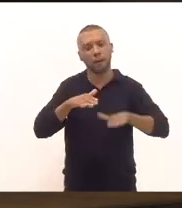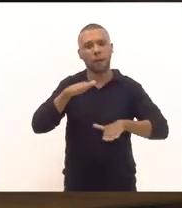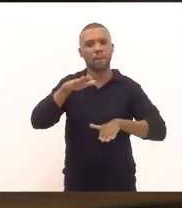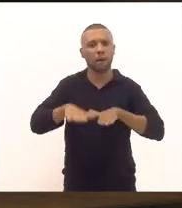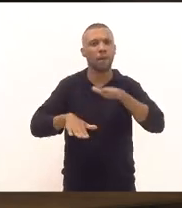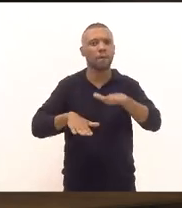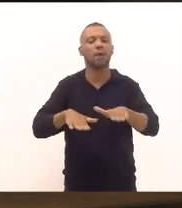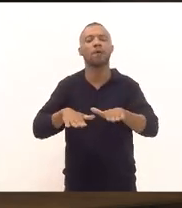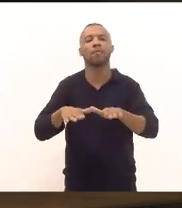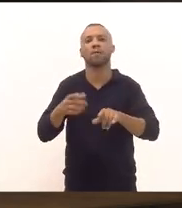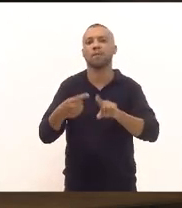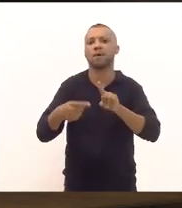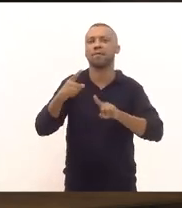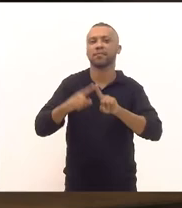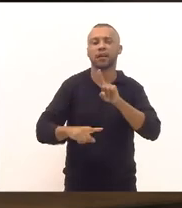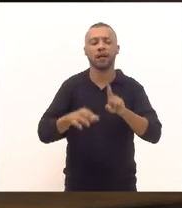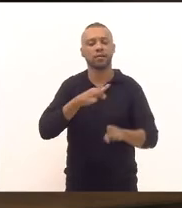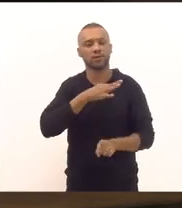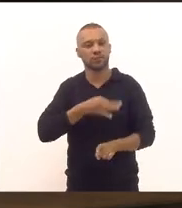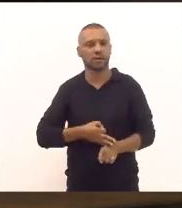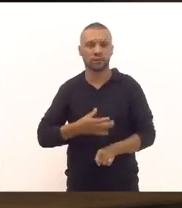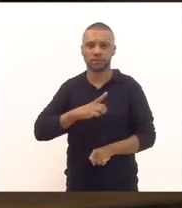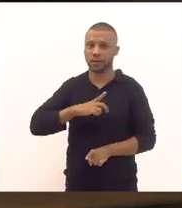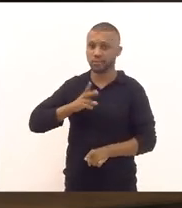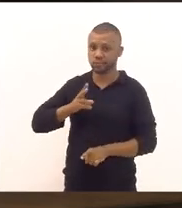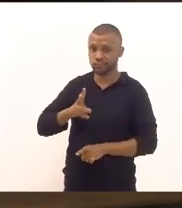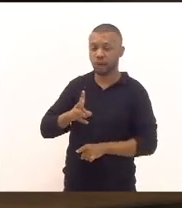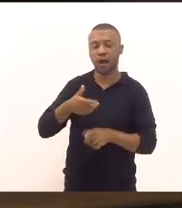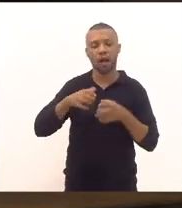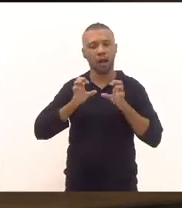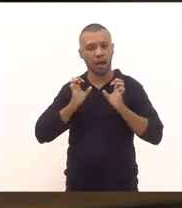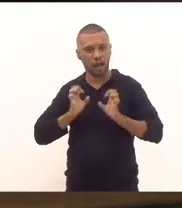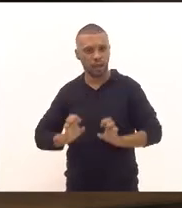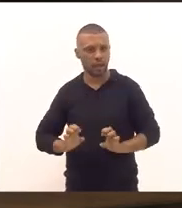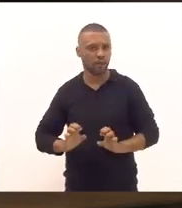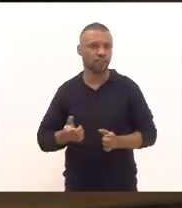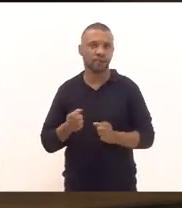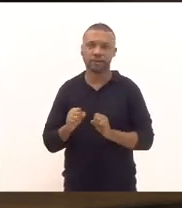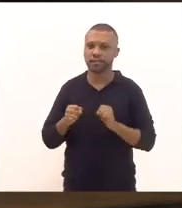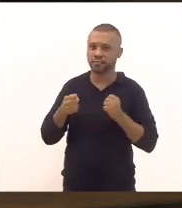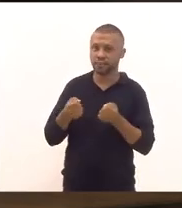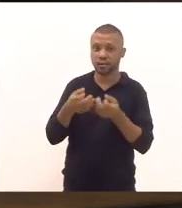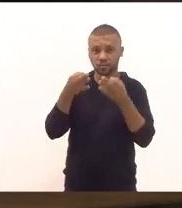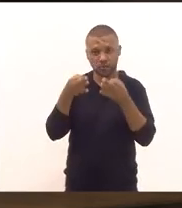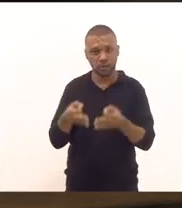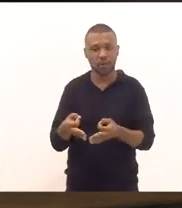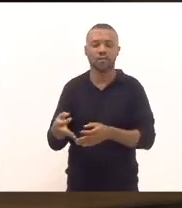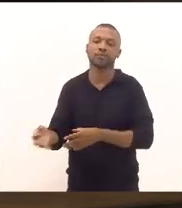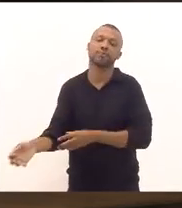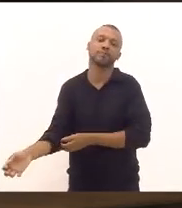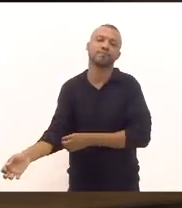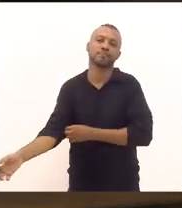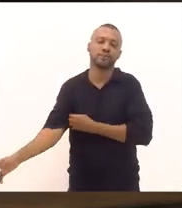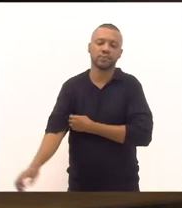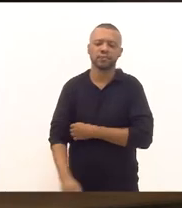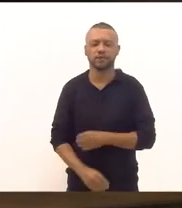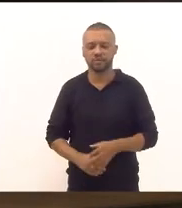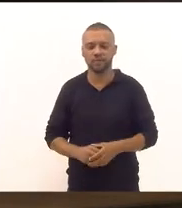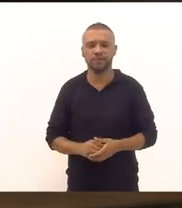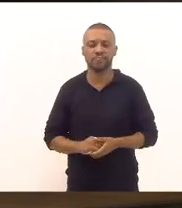avançar e manter a dignidade manter a ética defender o que é certo o